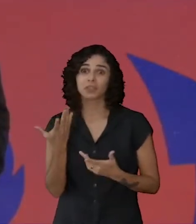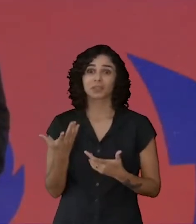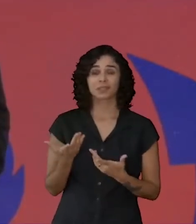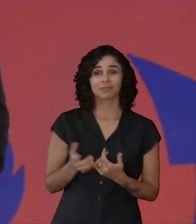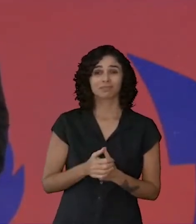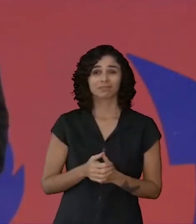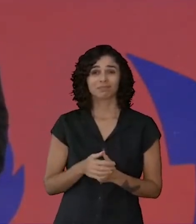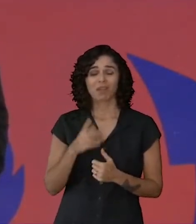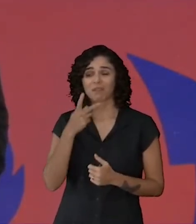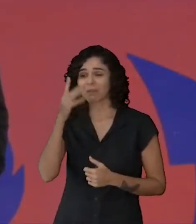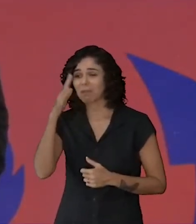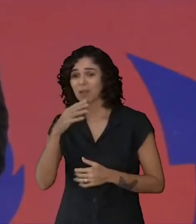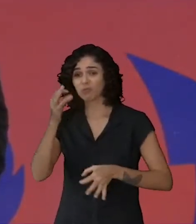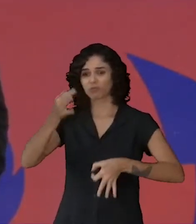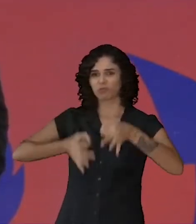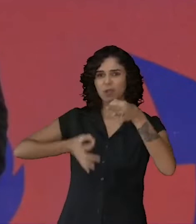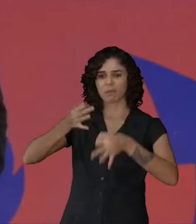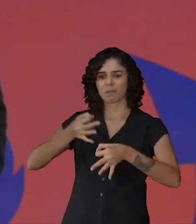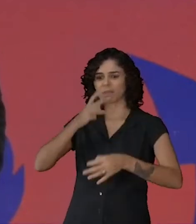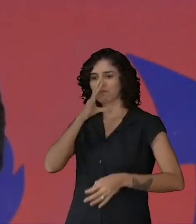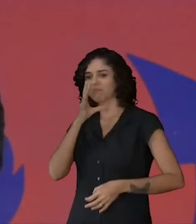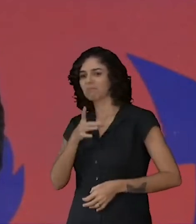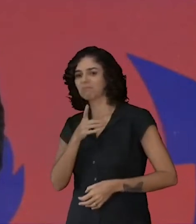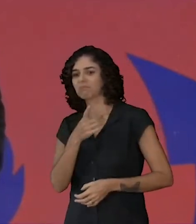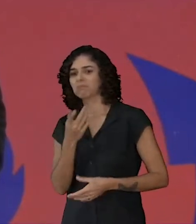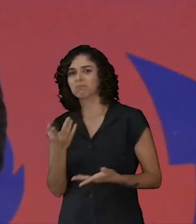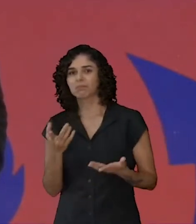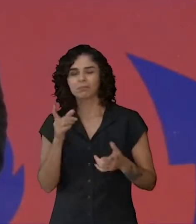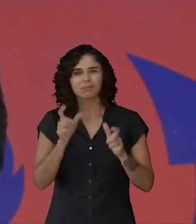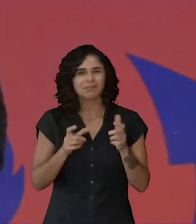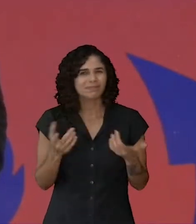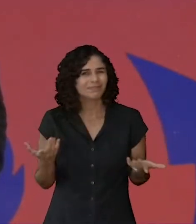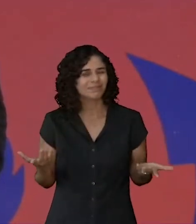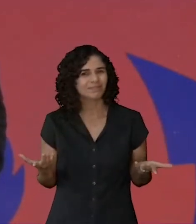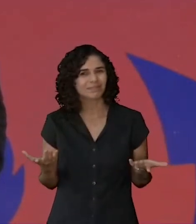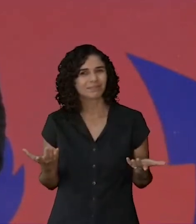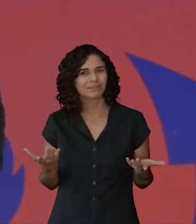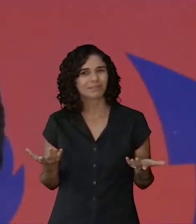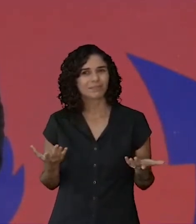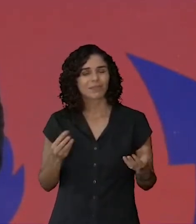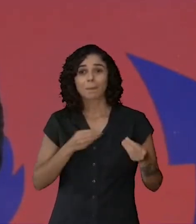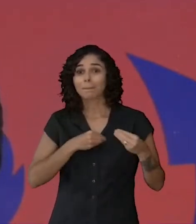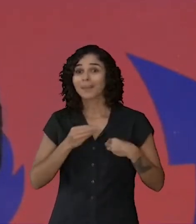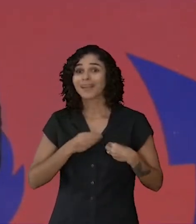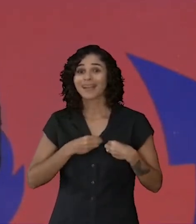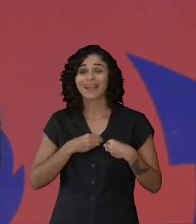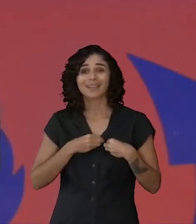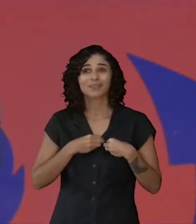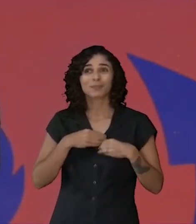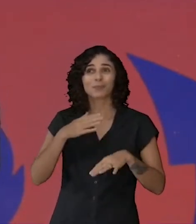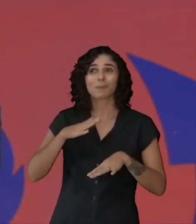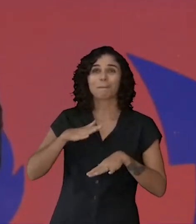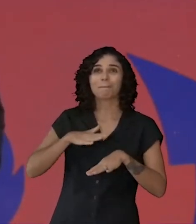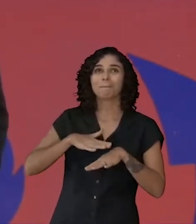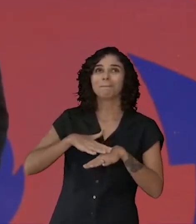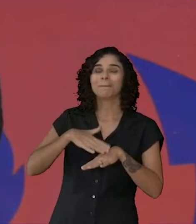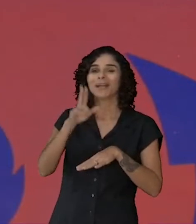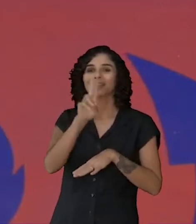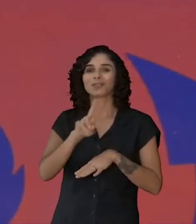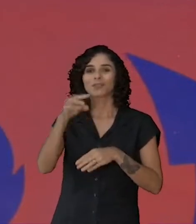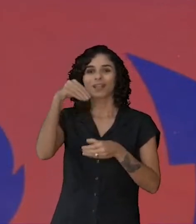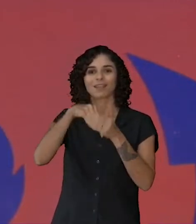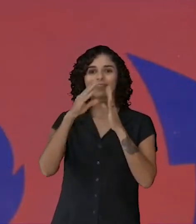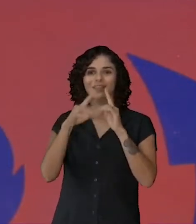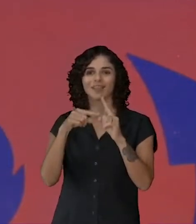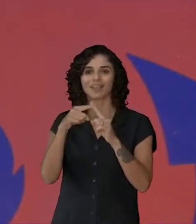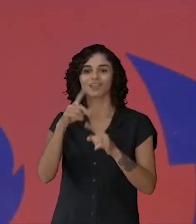maledicência, julgamento do outro. Um dos pecados mais espiritualizados na igreja é de julgar